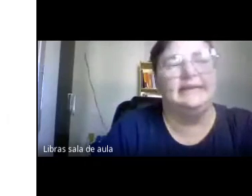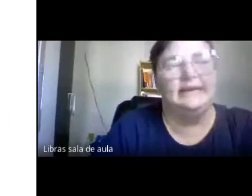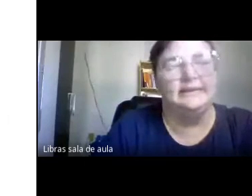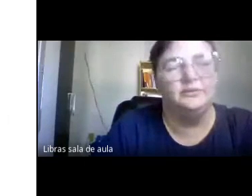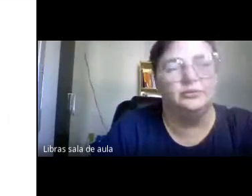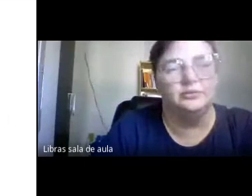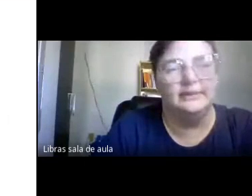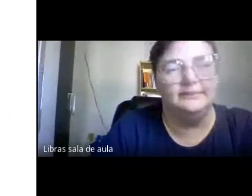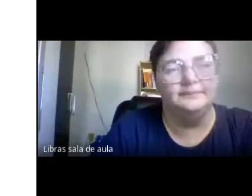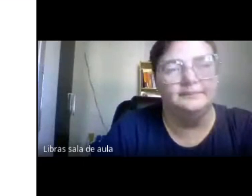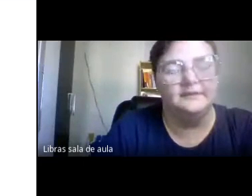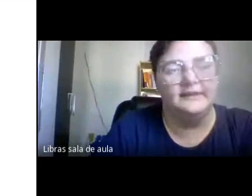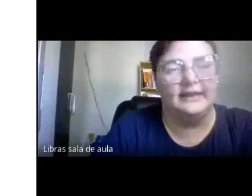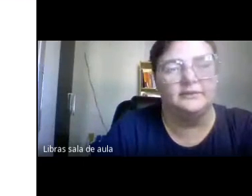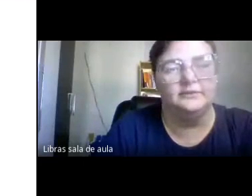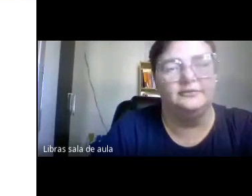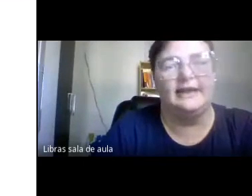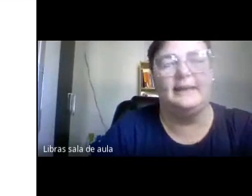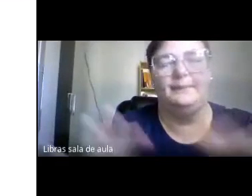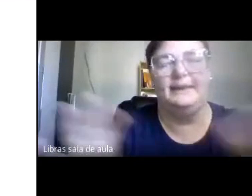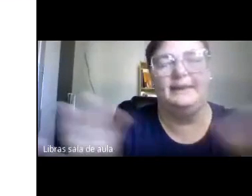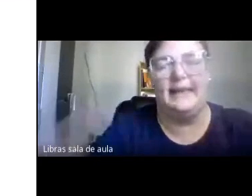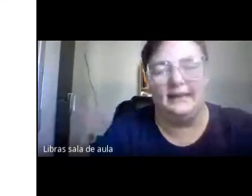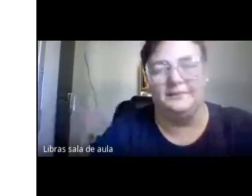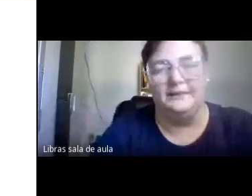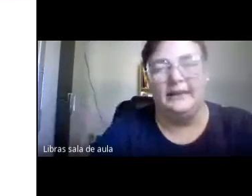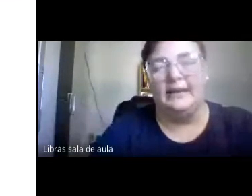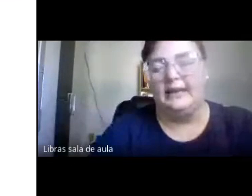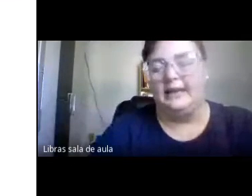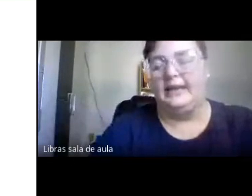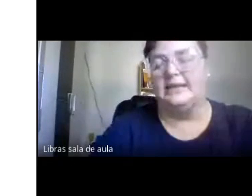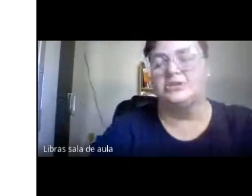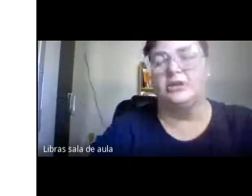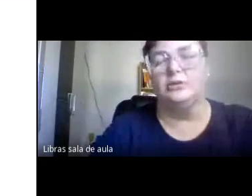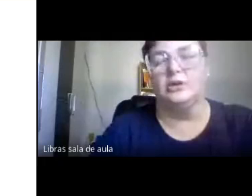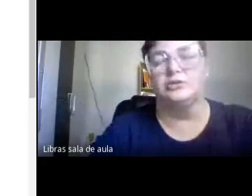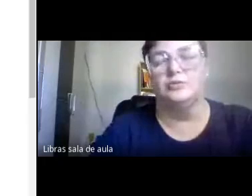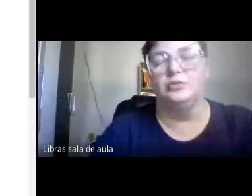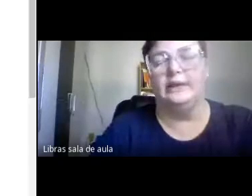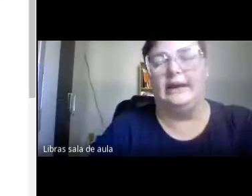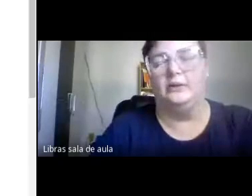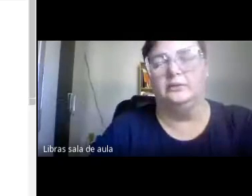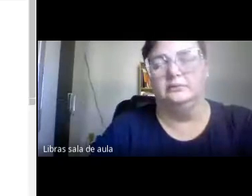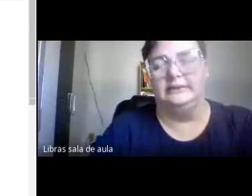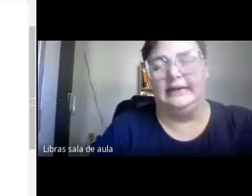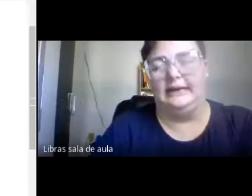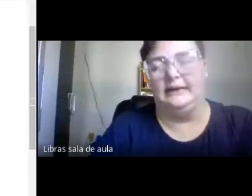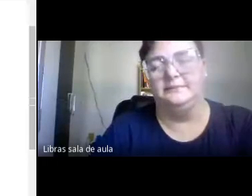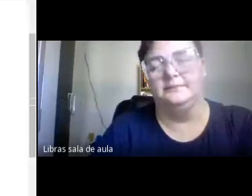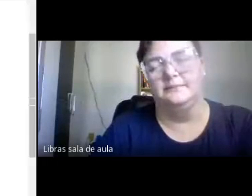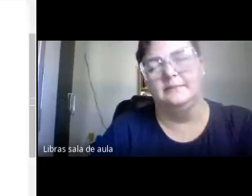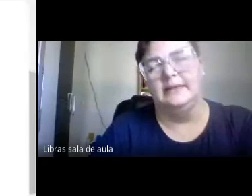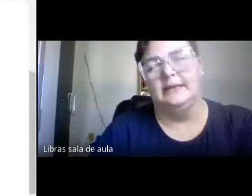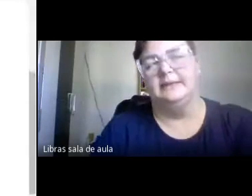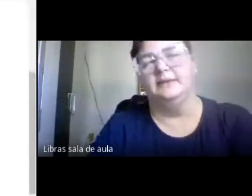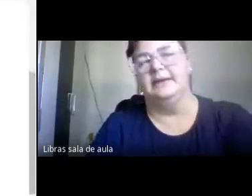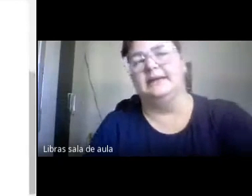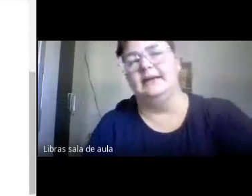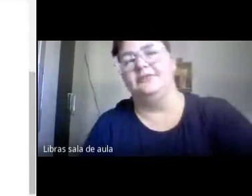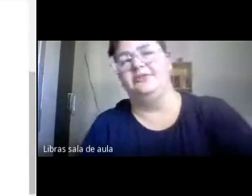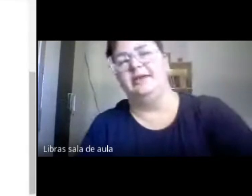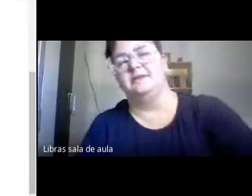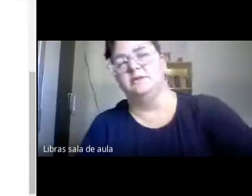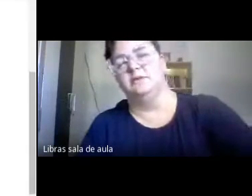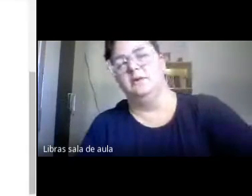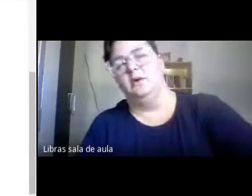vai clicar na turma, certo? Vai abrir ela. Este é o nosso mural, tá? Então, aqui